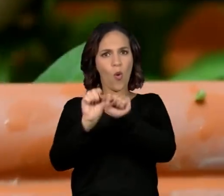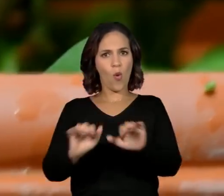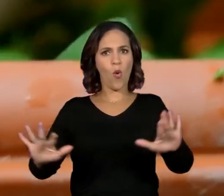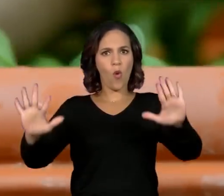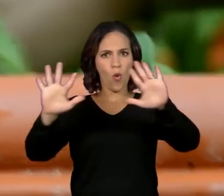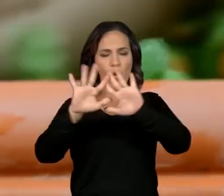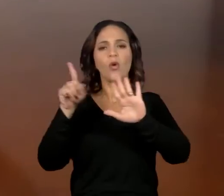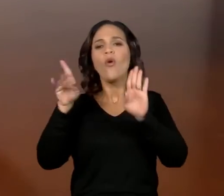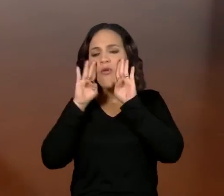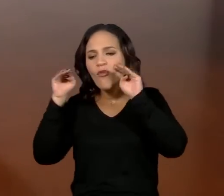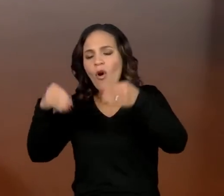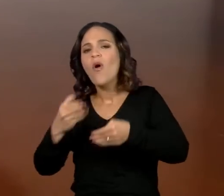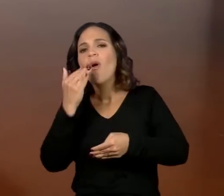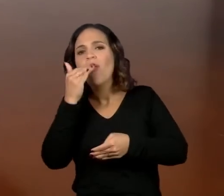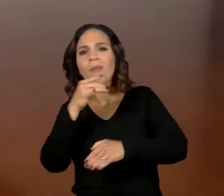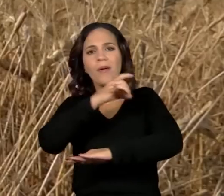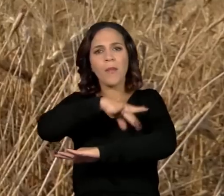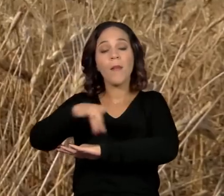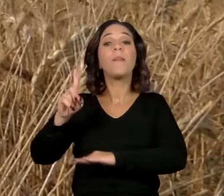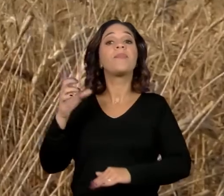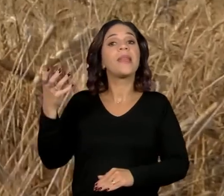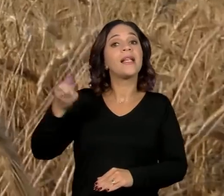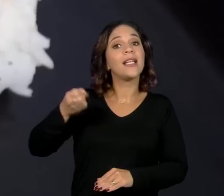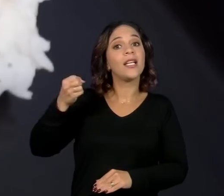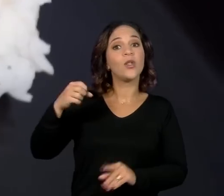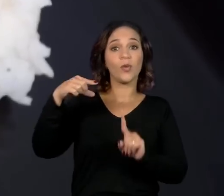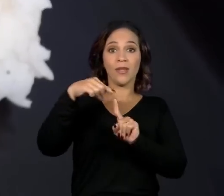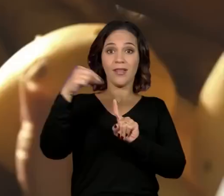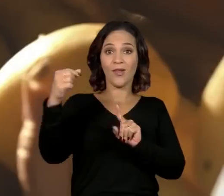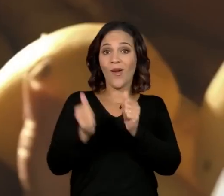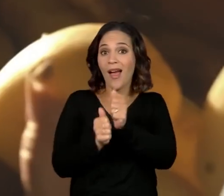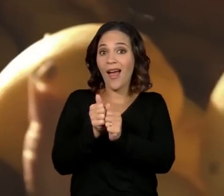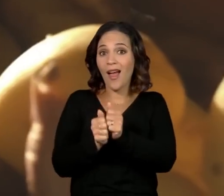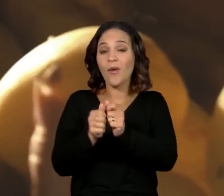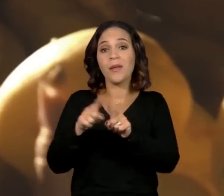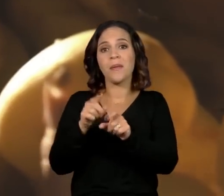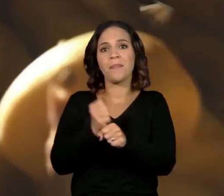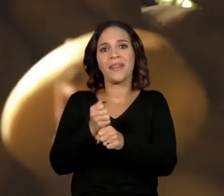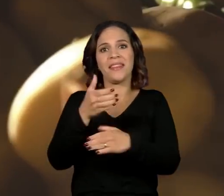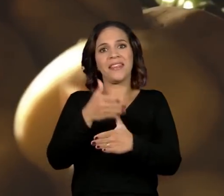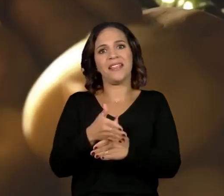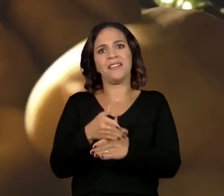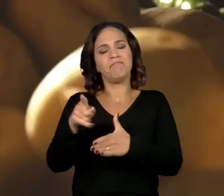e Agricultura, estão leite, trigo, arroz e batata.